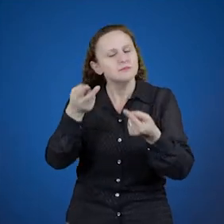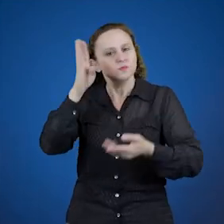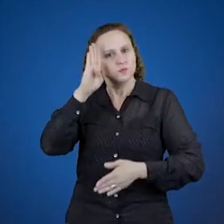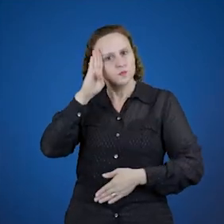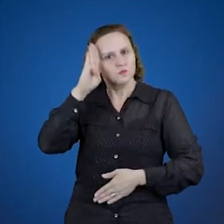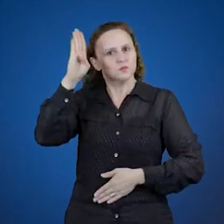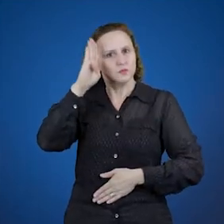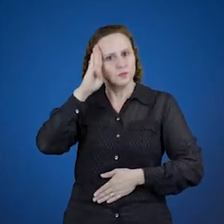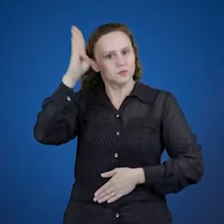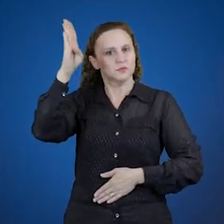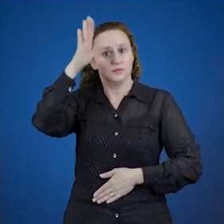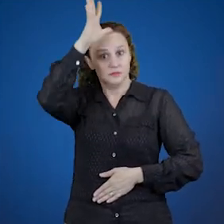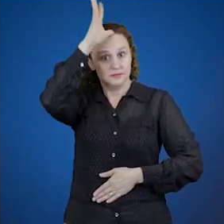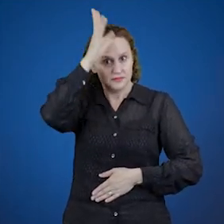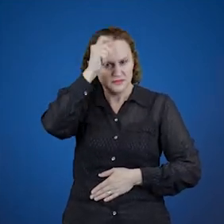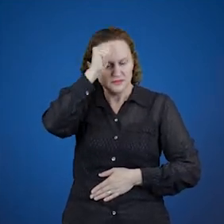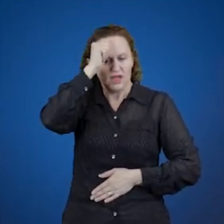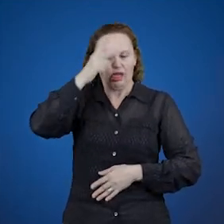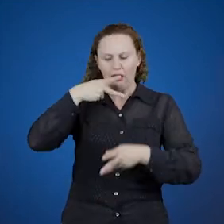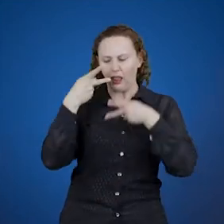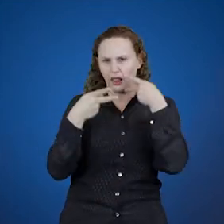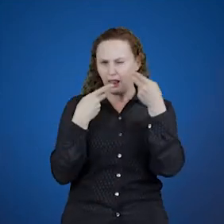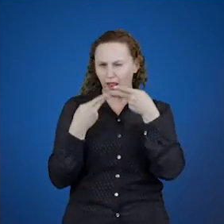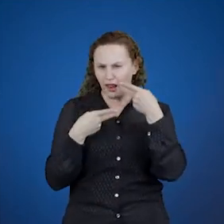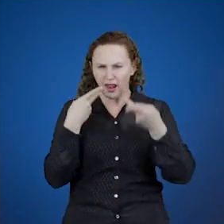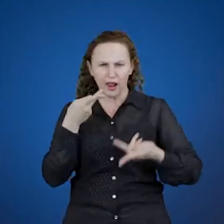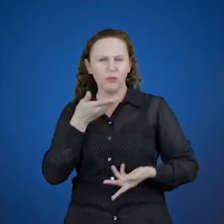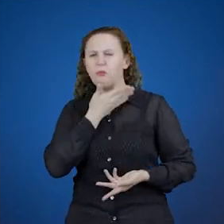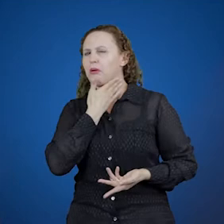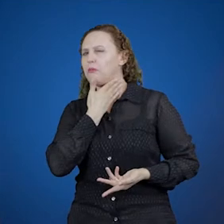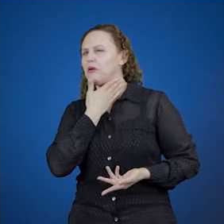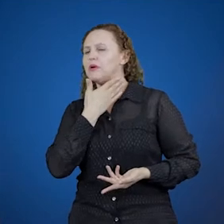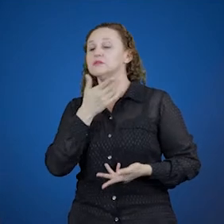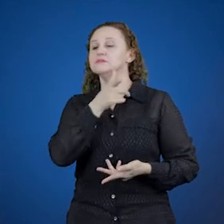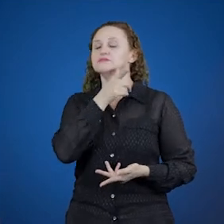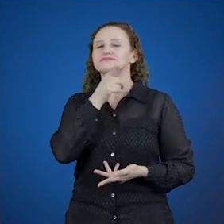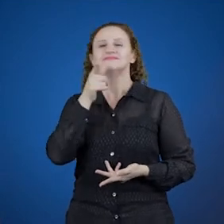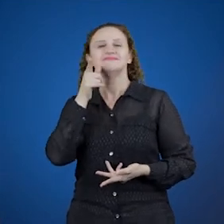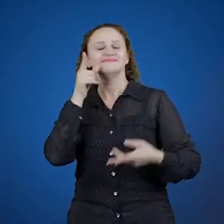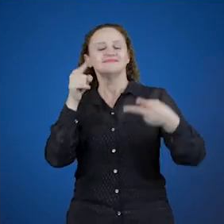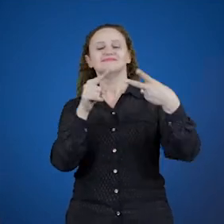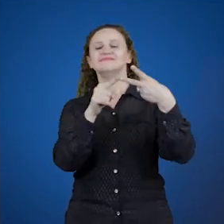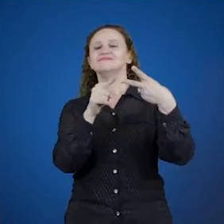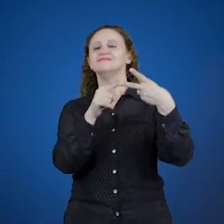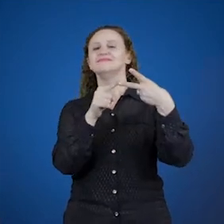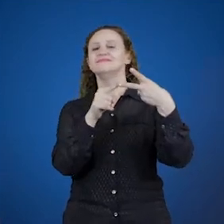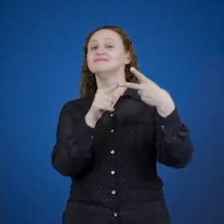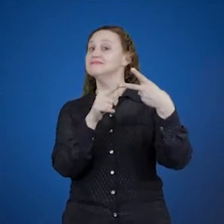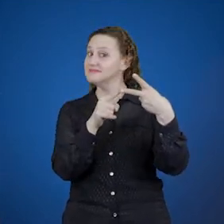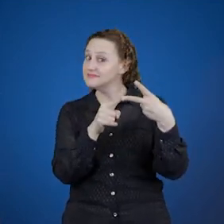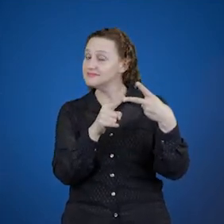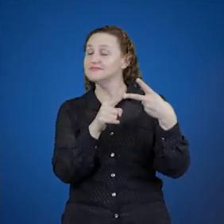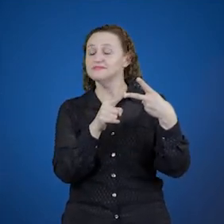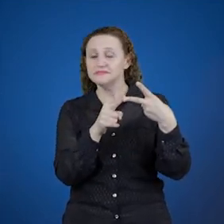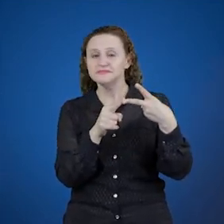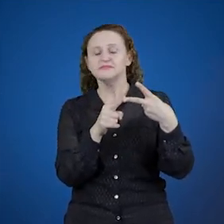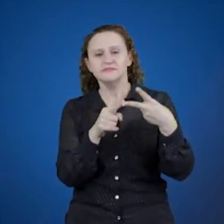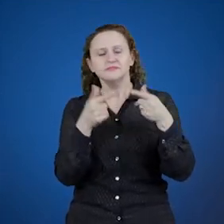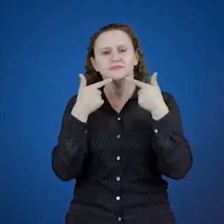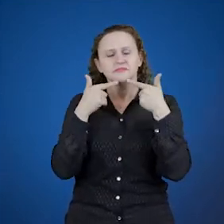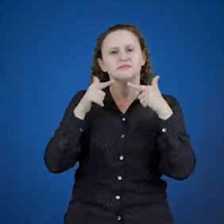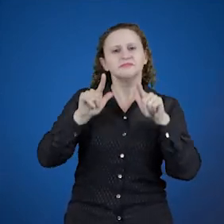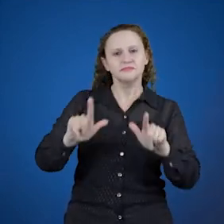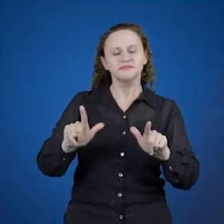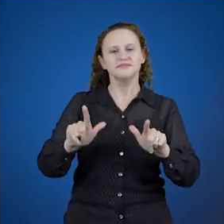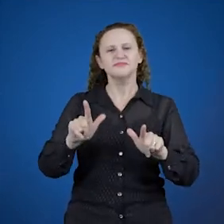o soldado romano e o soldado Romano era falante do latim vulgar portanto